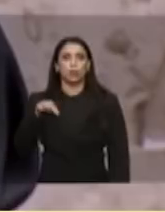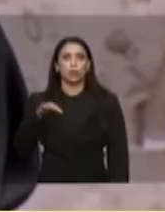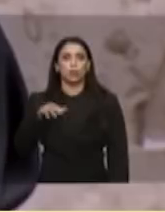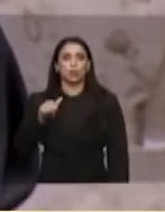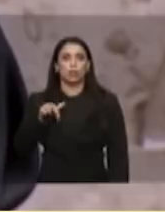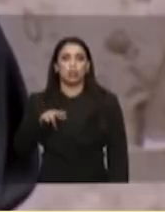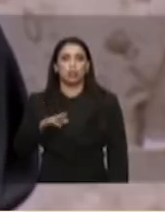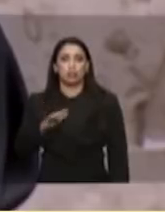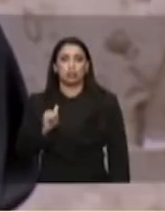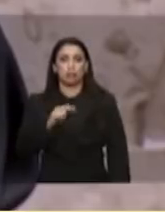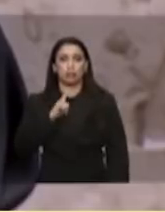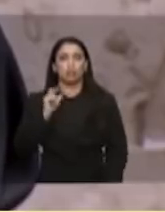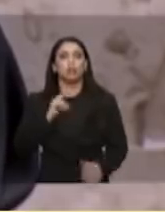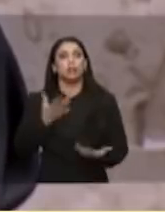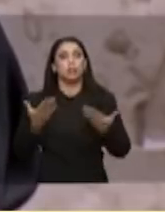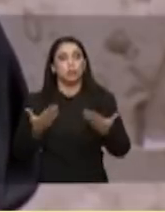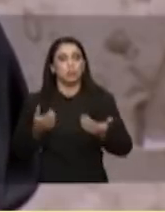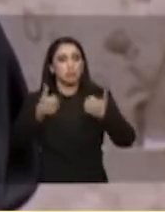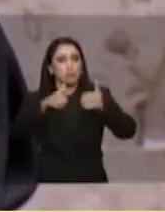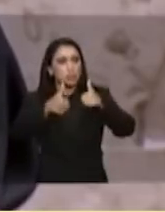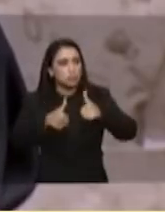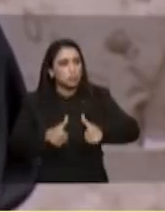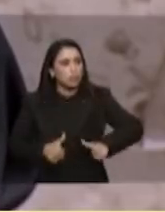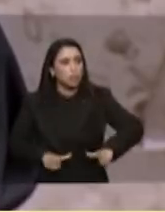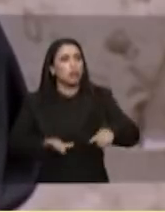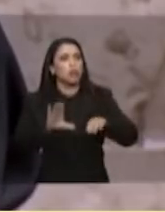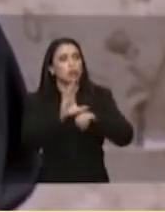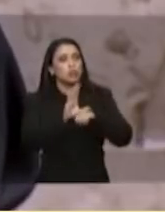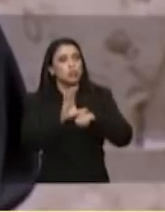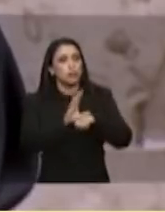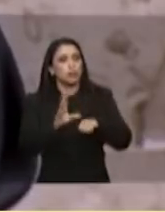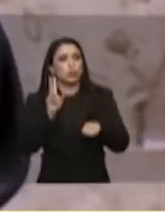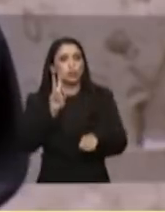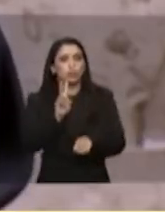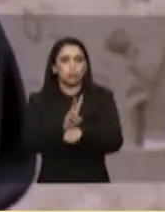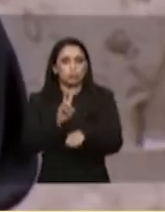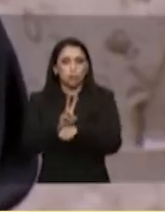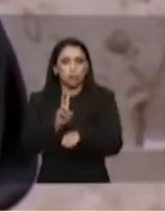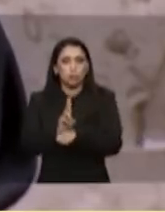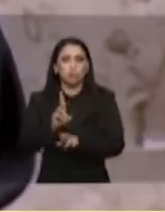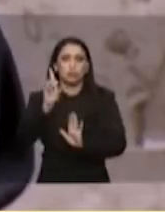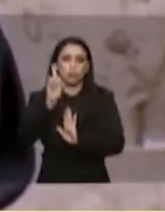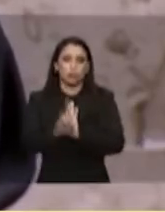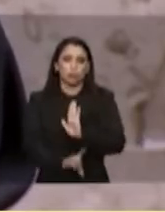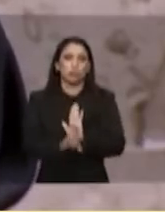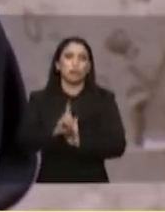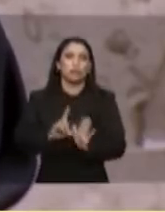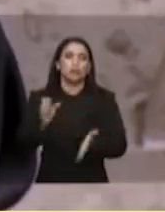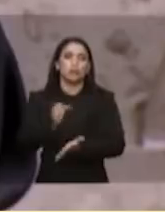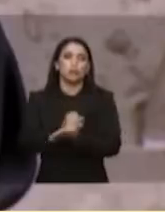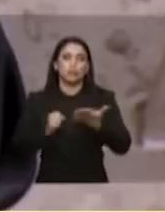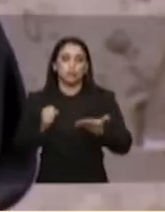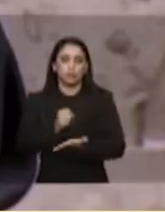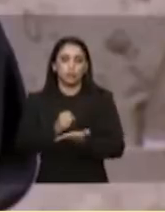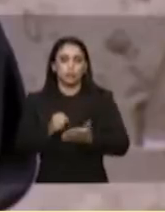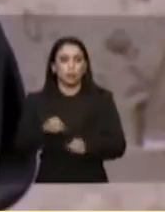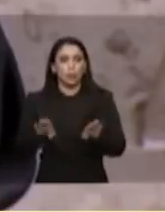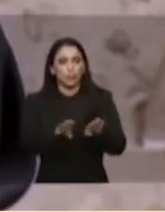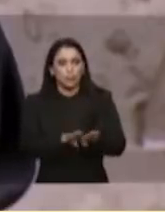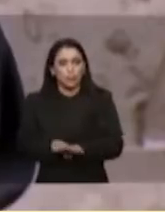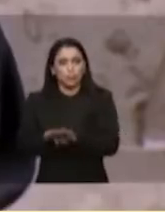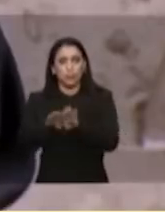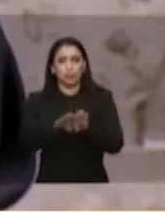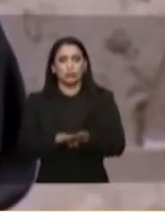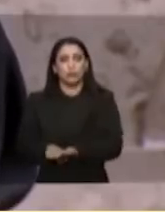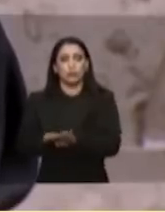que o STF pode ser o competente para julgar e para investigar. Mas, enfim, foi essa a estratégia. Eles ficaram